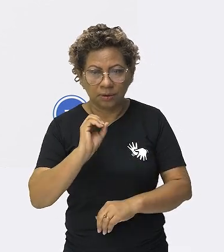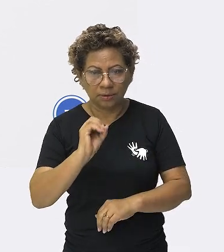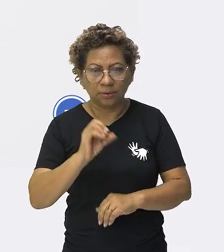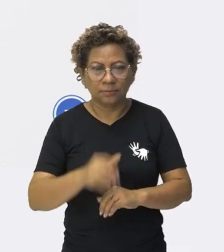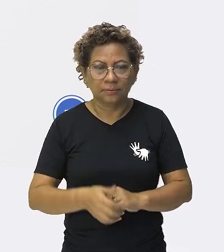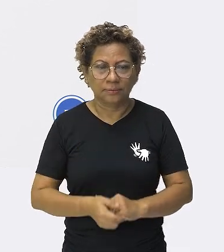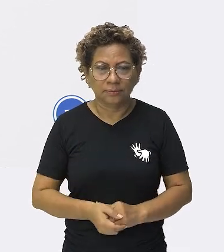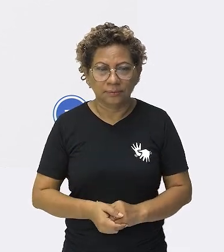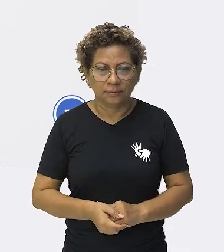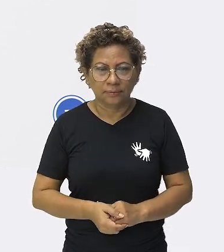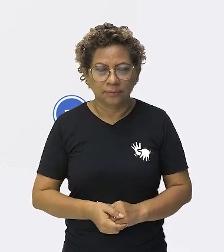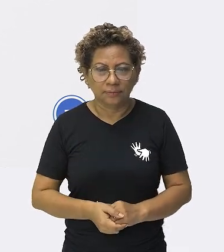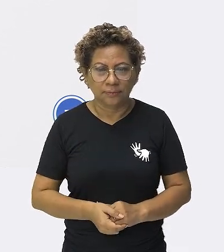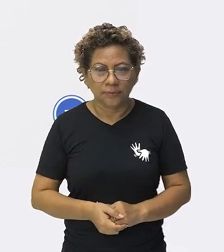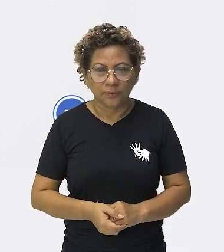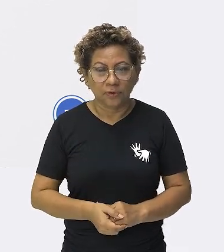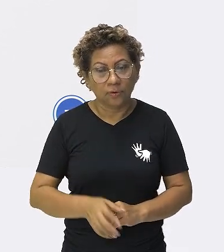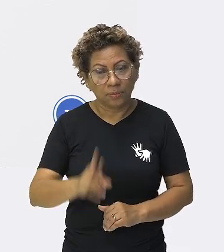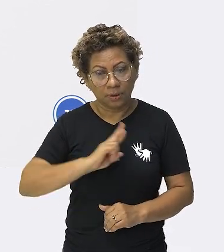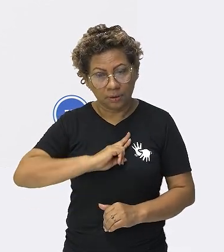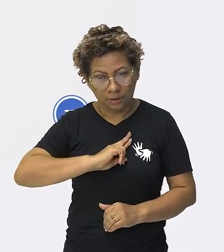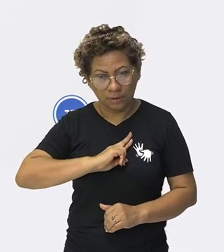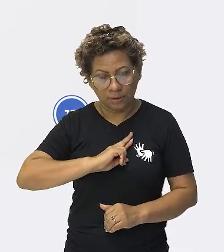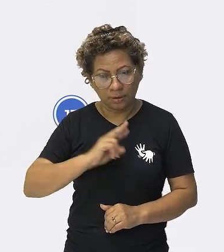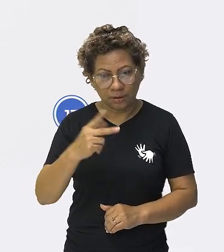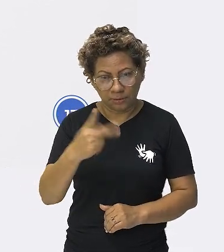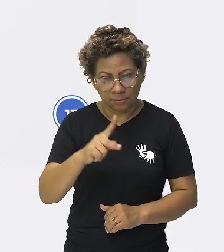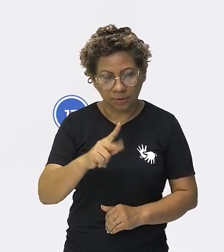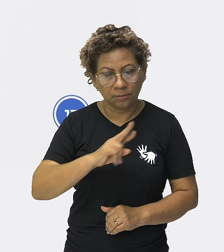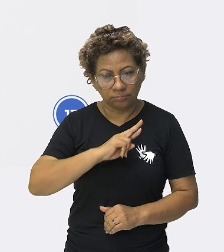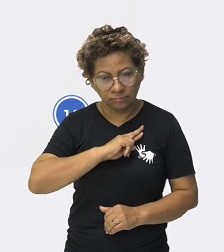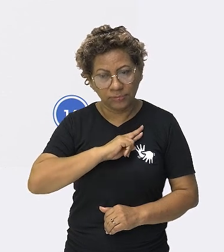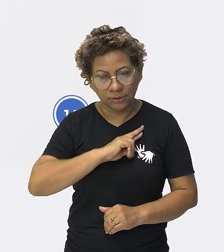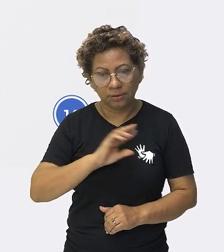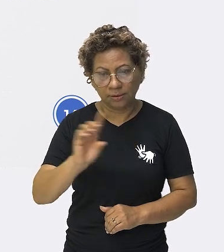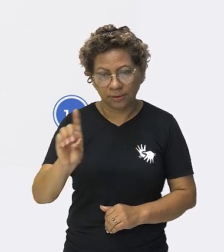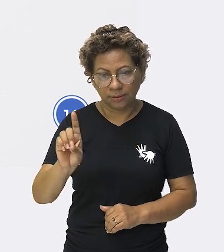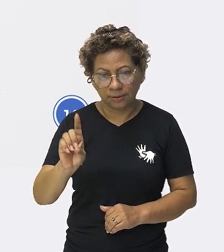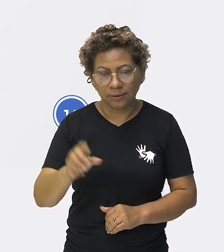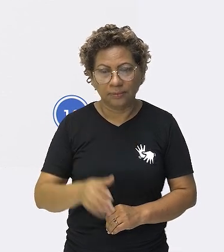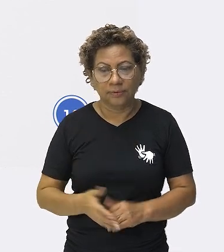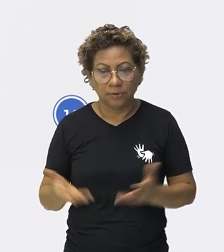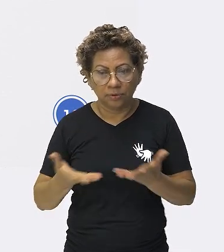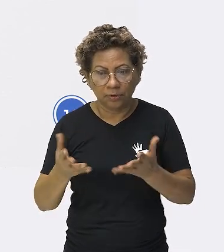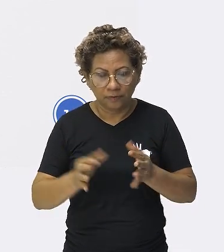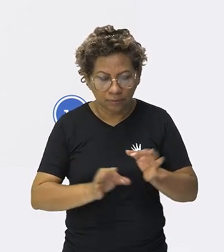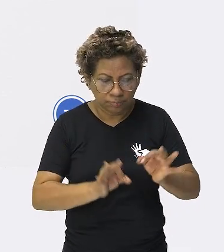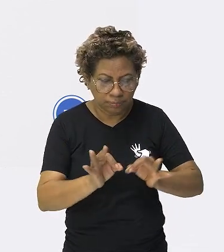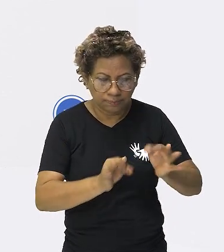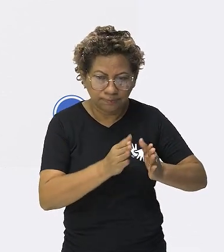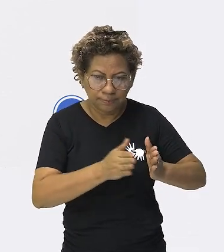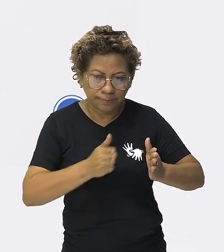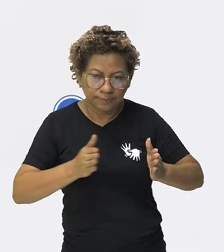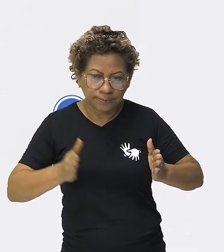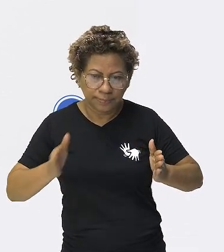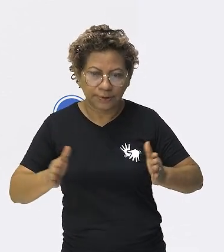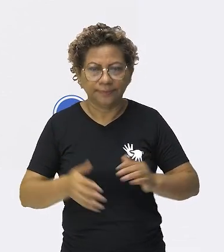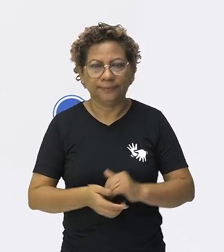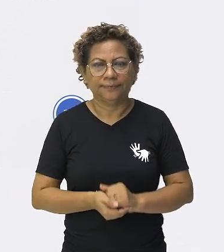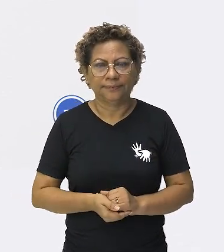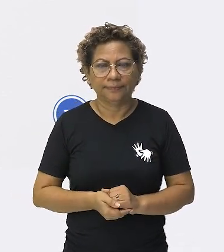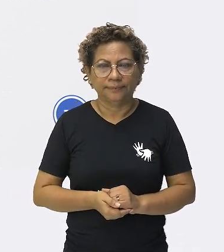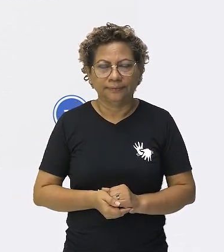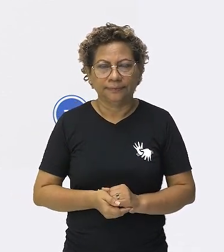Tá? Então, conforme vocês colocaram, letra D, vamos ver a resolução então. Vejam, quando a gente